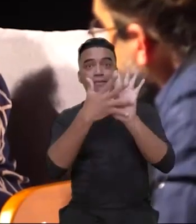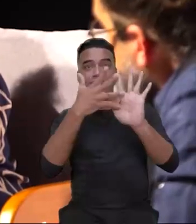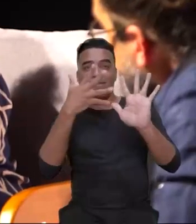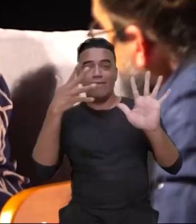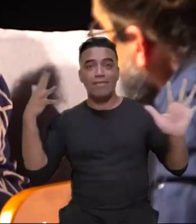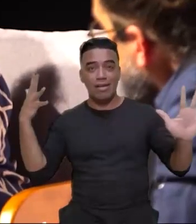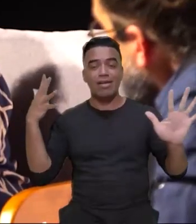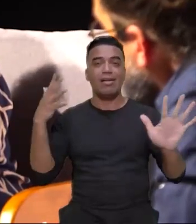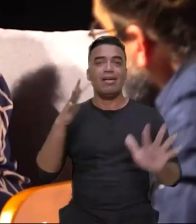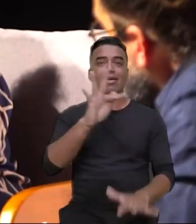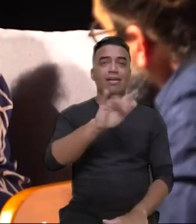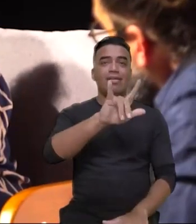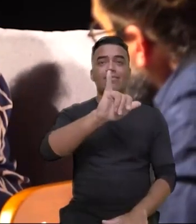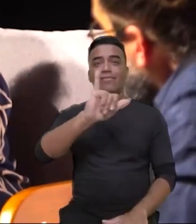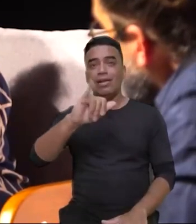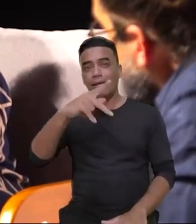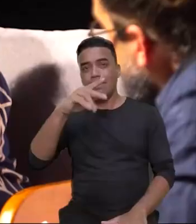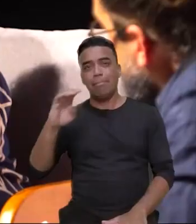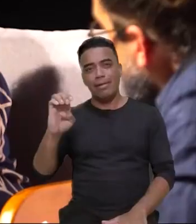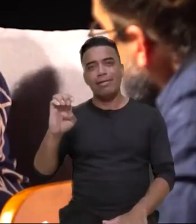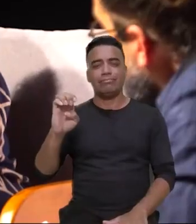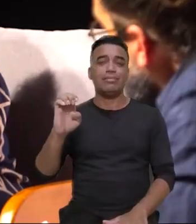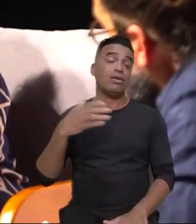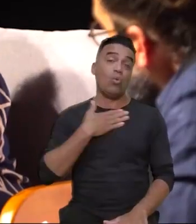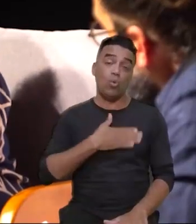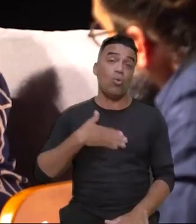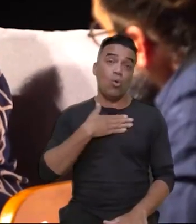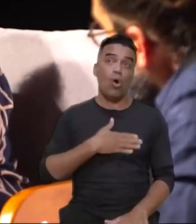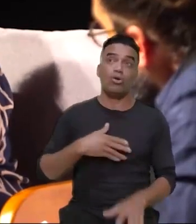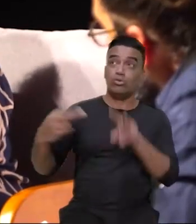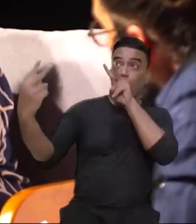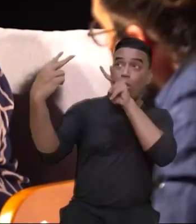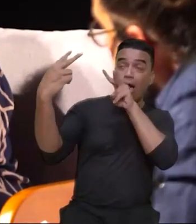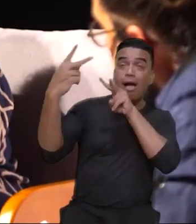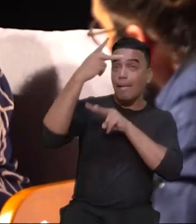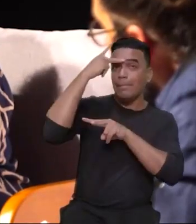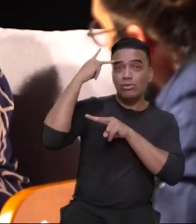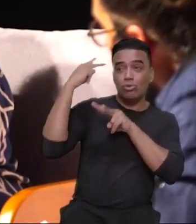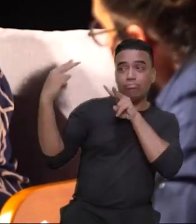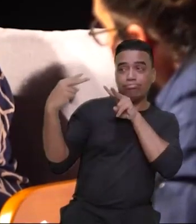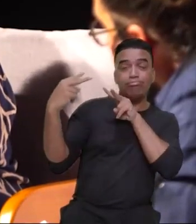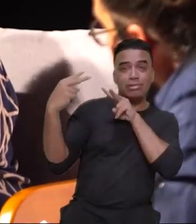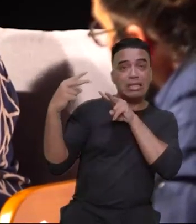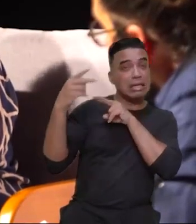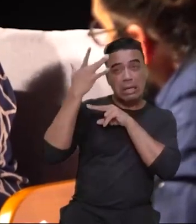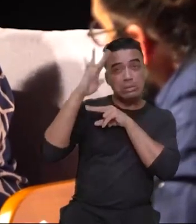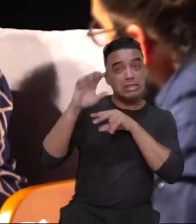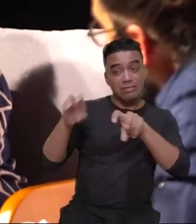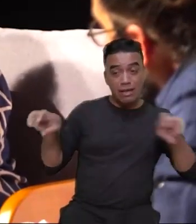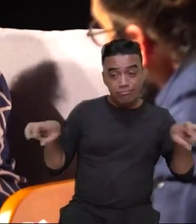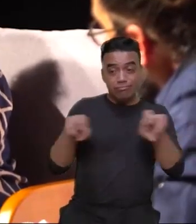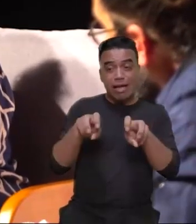estou vindo da Flip, eu gosto muito de olhar para a pessoa que está do meu lado. Não sei se aqui vai pôr